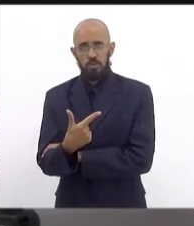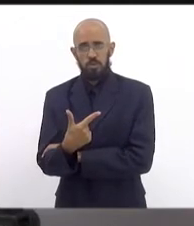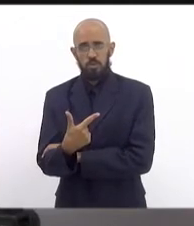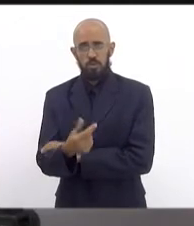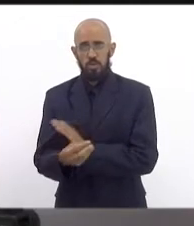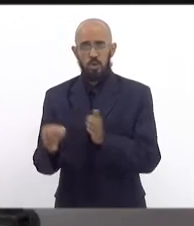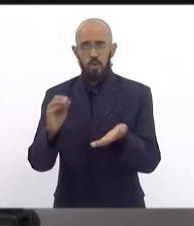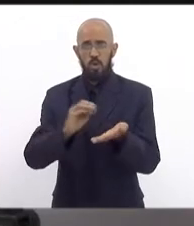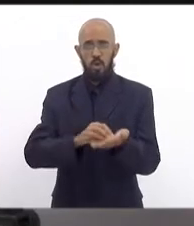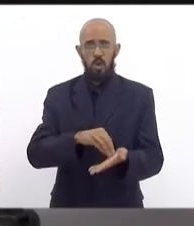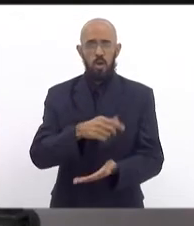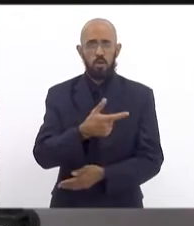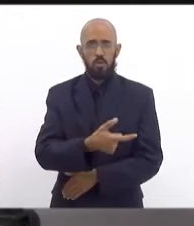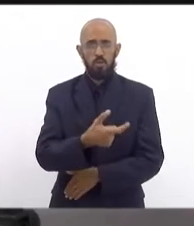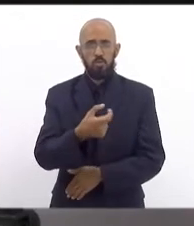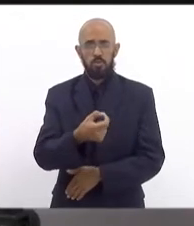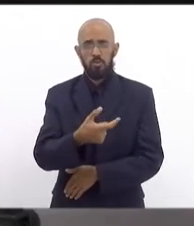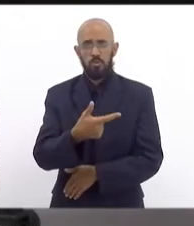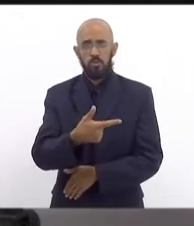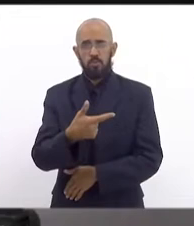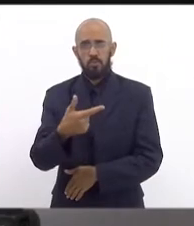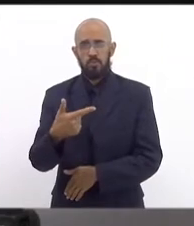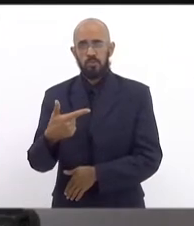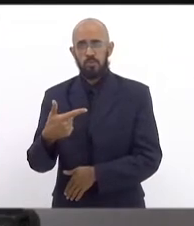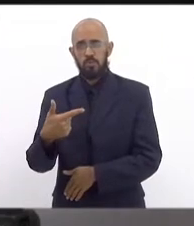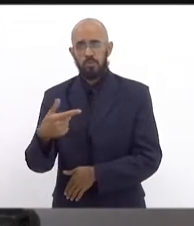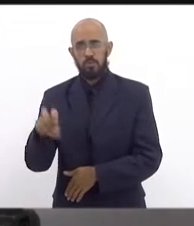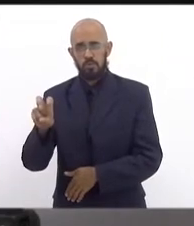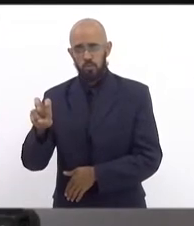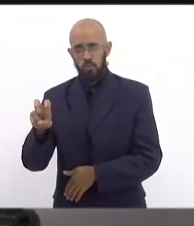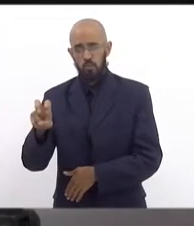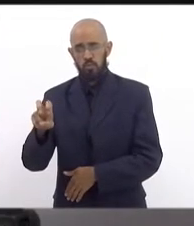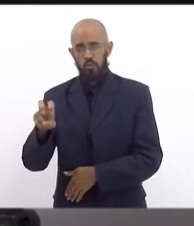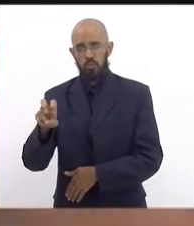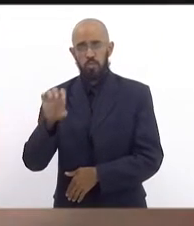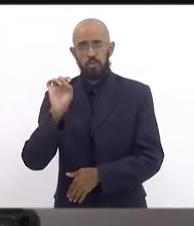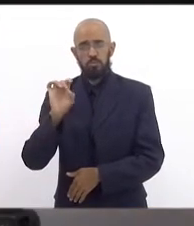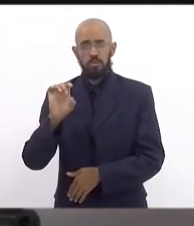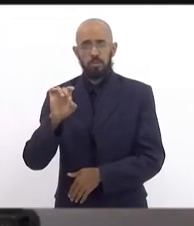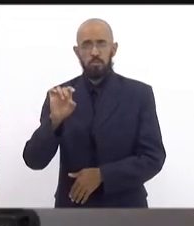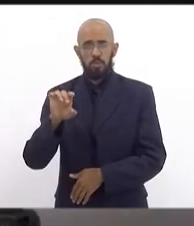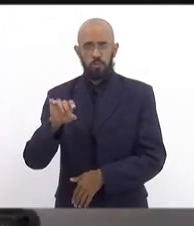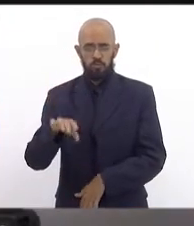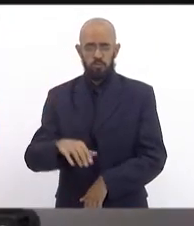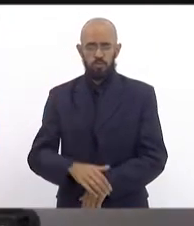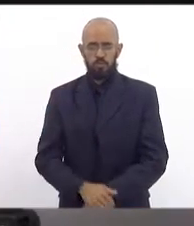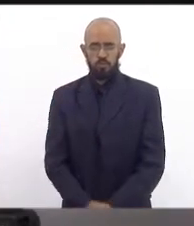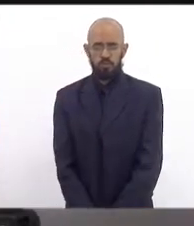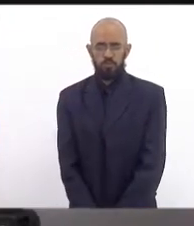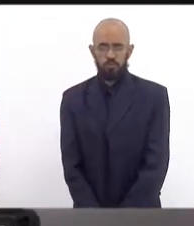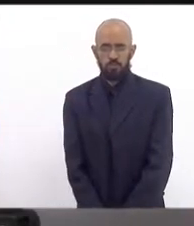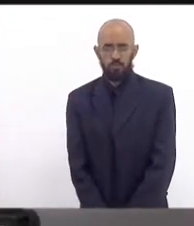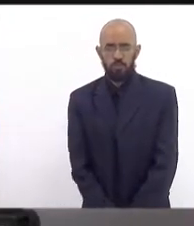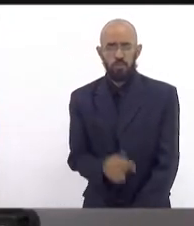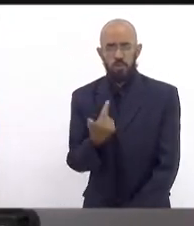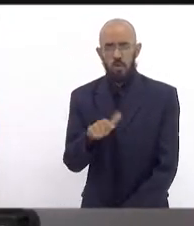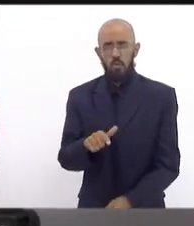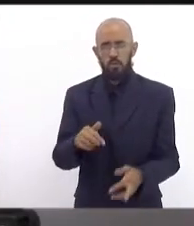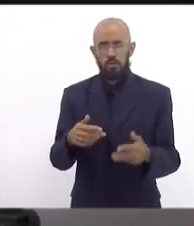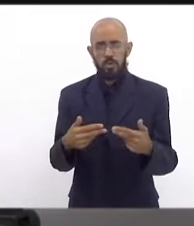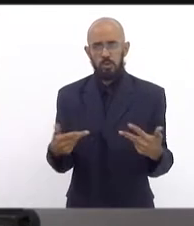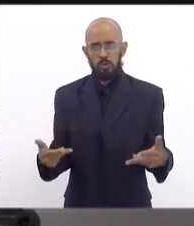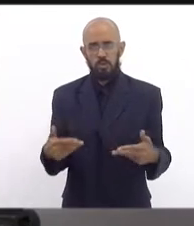2025 excepcionalmente ele começa então é o outro ponto